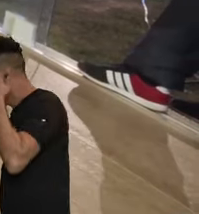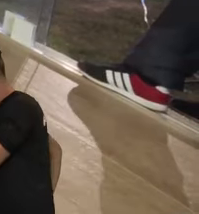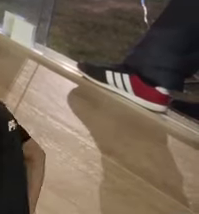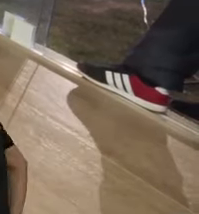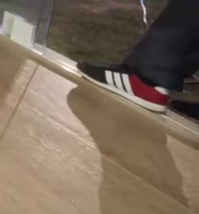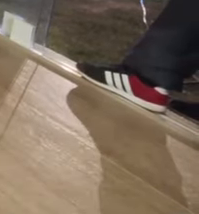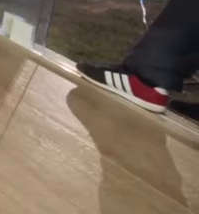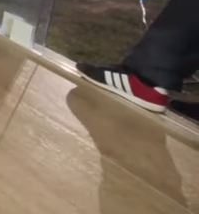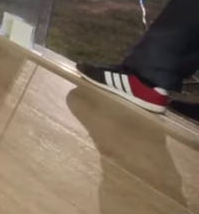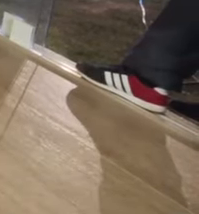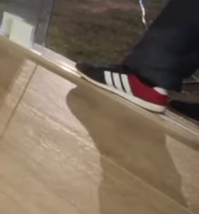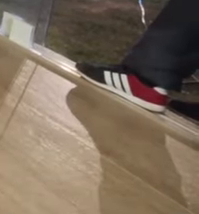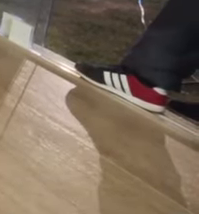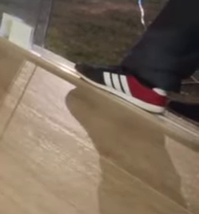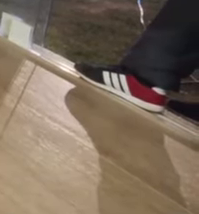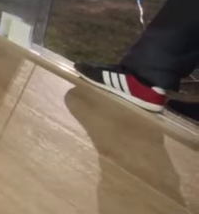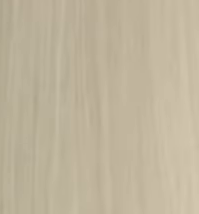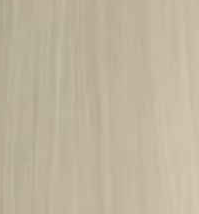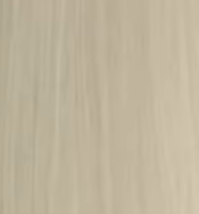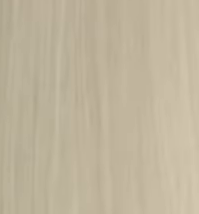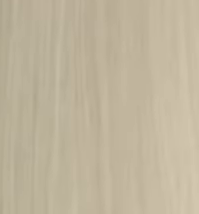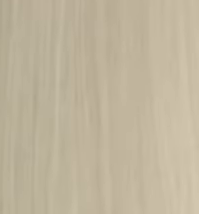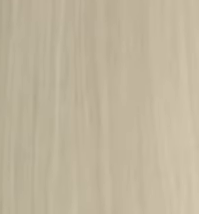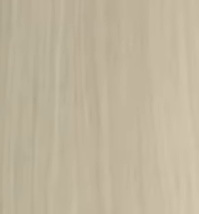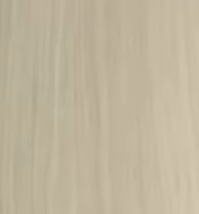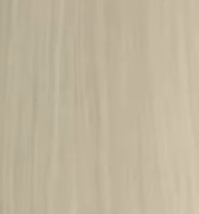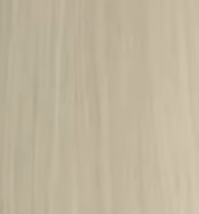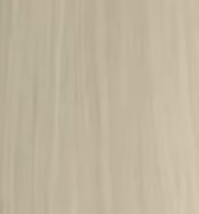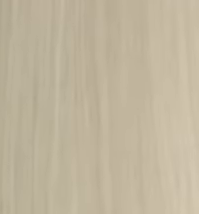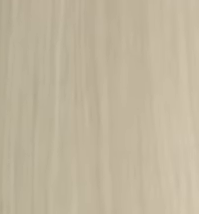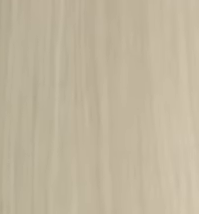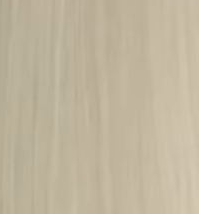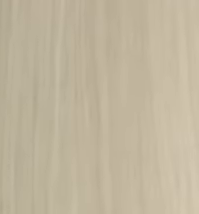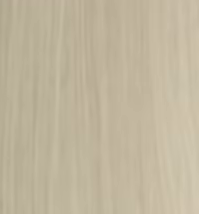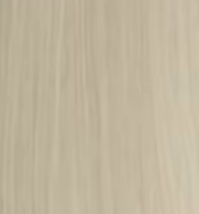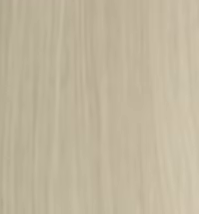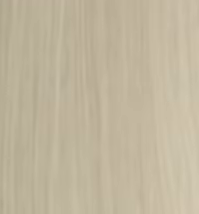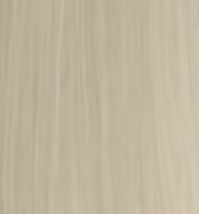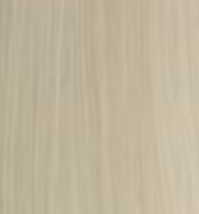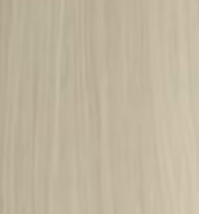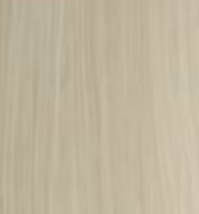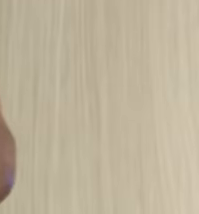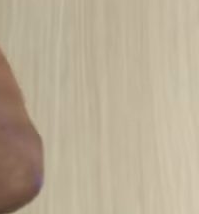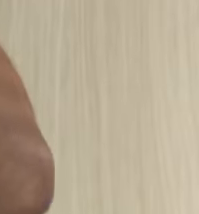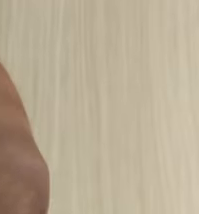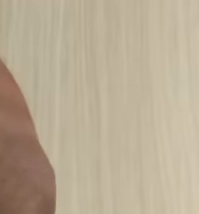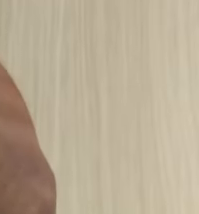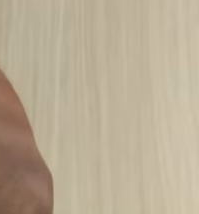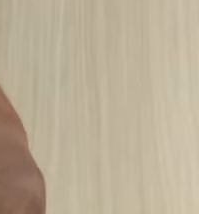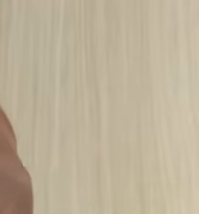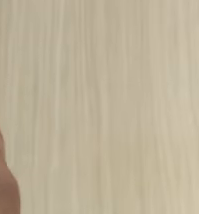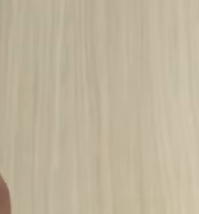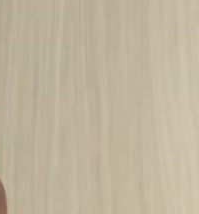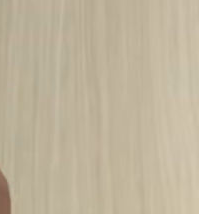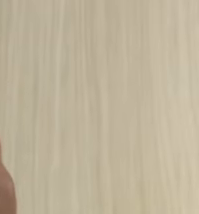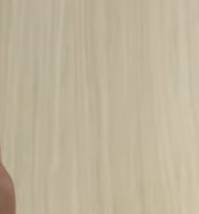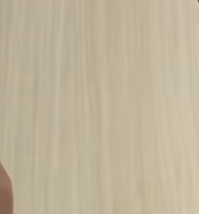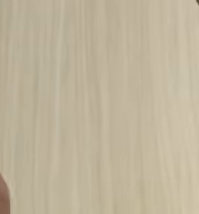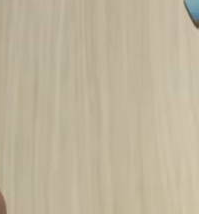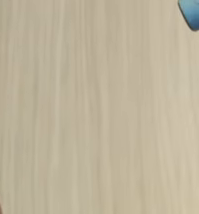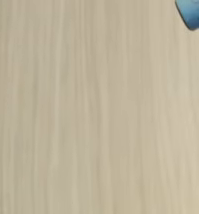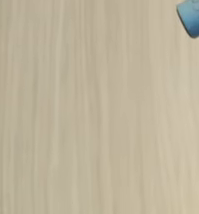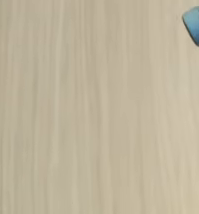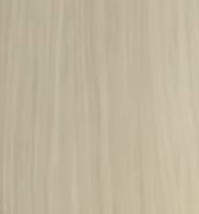Porra, mano. Feliz demais. E é isso aí. Salve, rapaziada do Fã Clube, outra vez que eu tô. Muito obrigado. E dei um salve no começo, mas sei que chegou muita